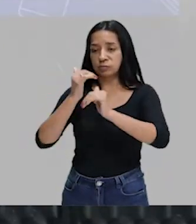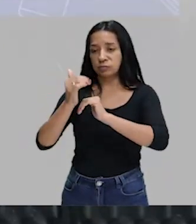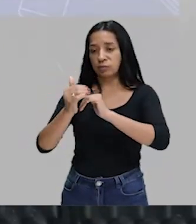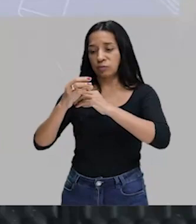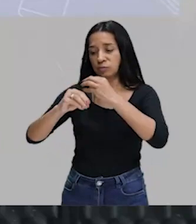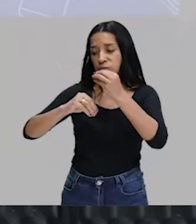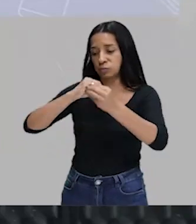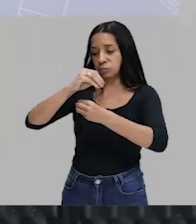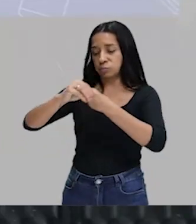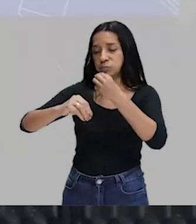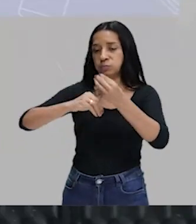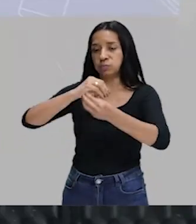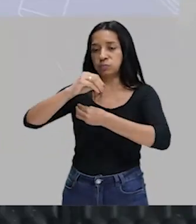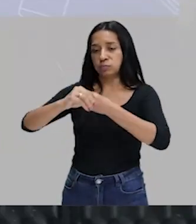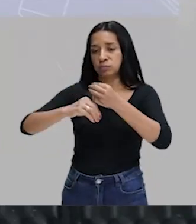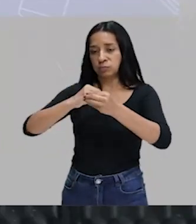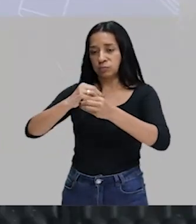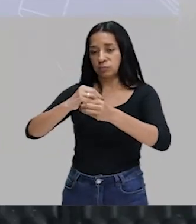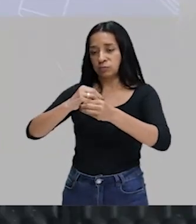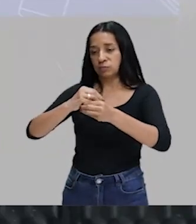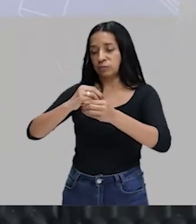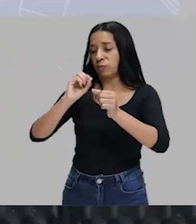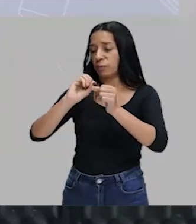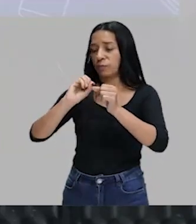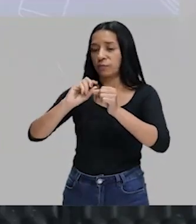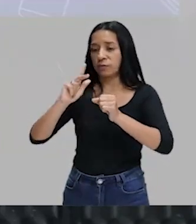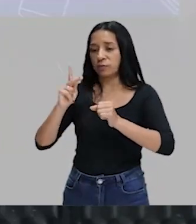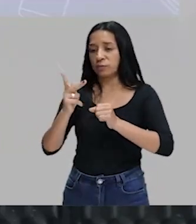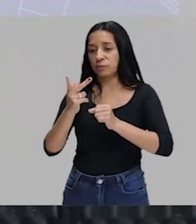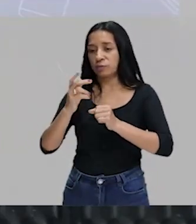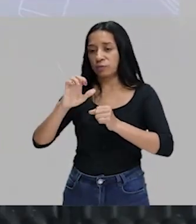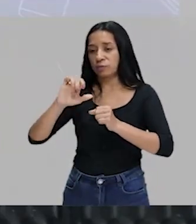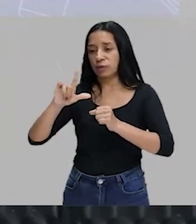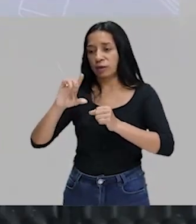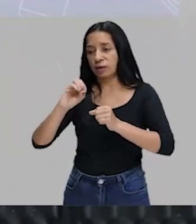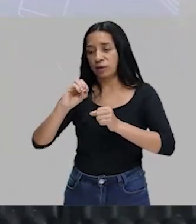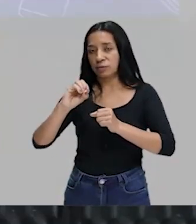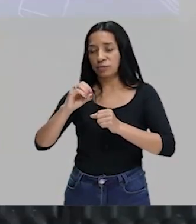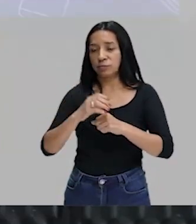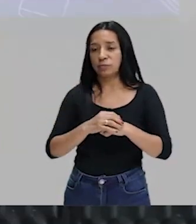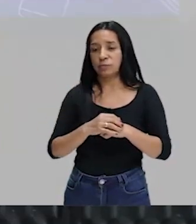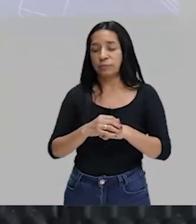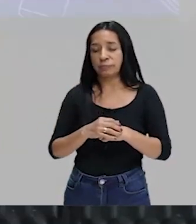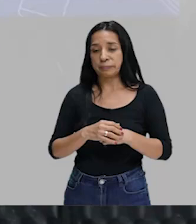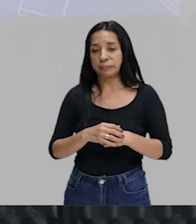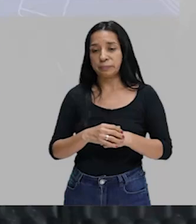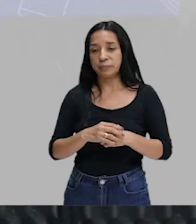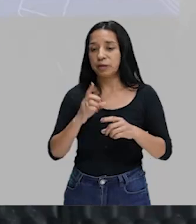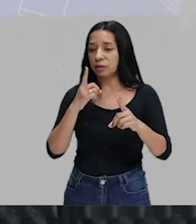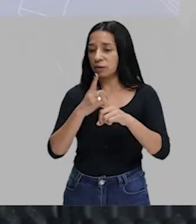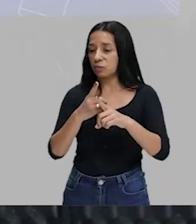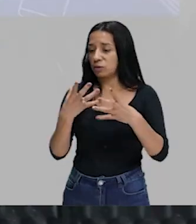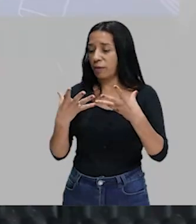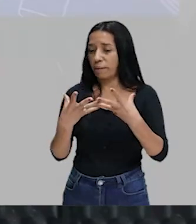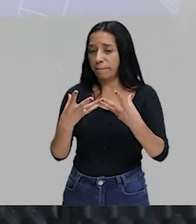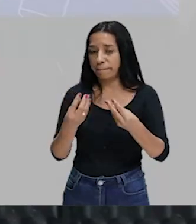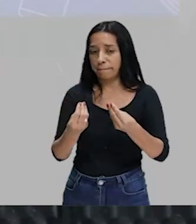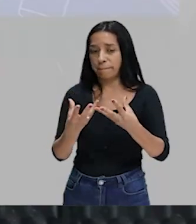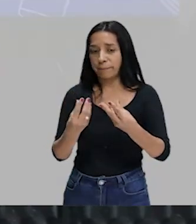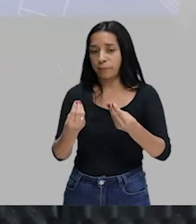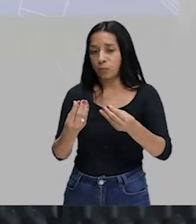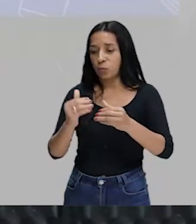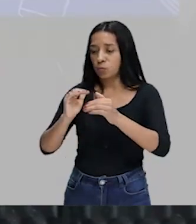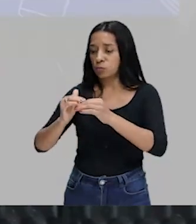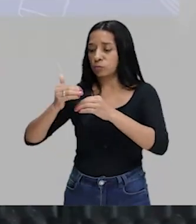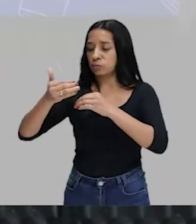fusão nuclear e que seja produzido hélio, certo? Então nós vamos encontrar muito hidrogênio e muito hélio, certo? Nas partes mais